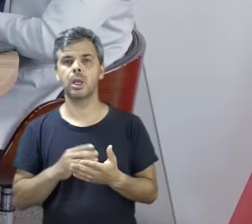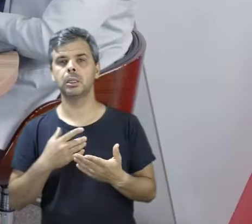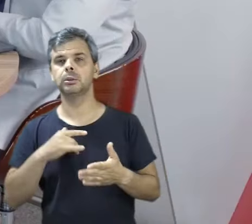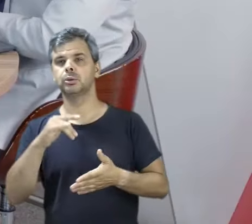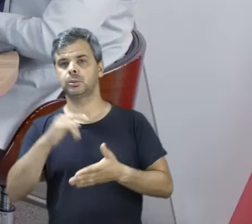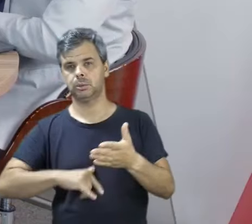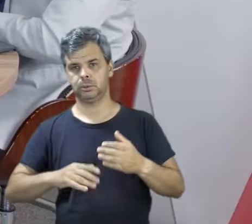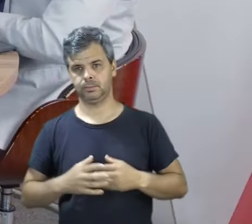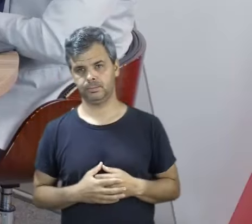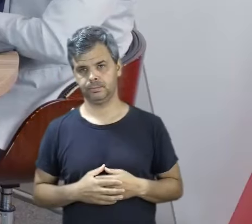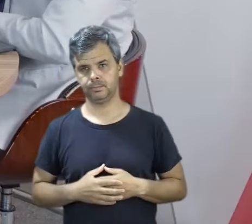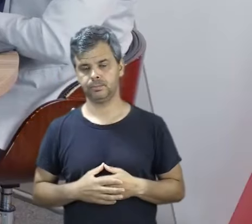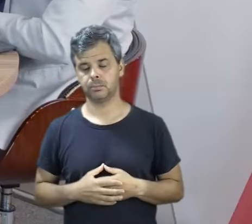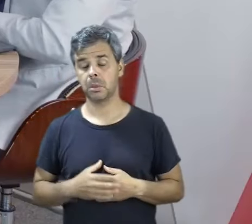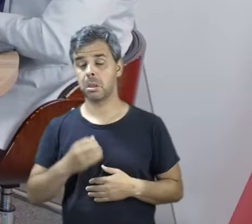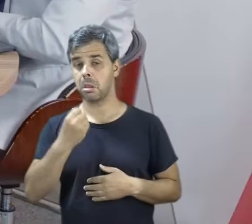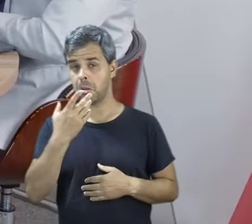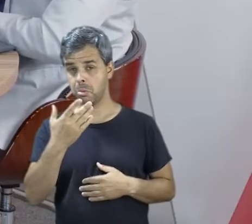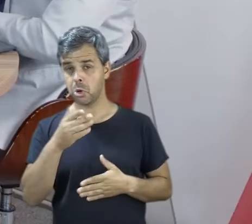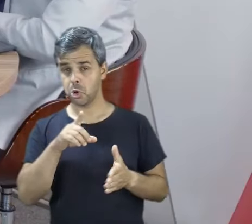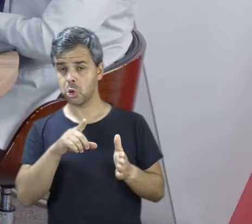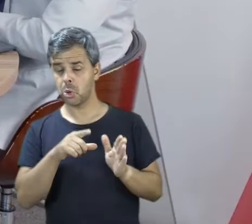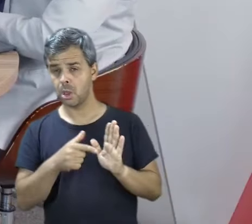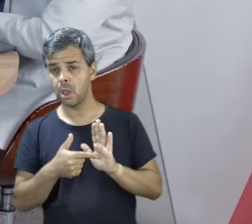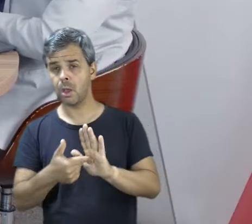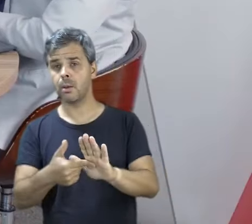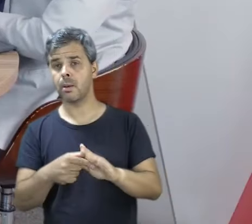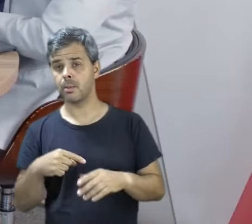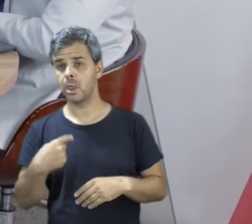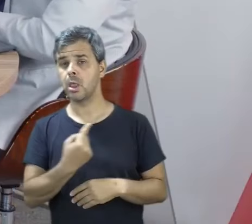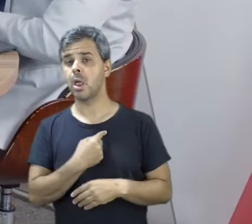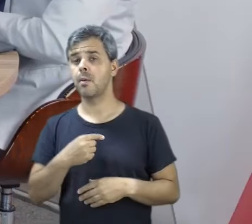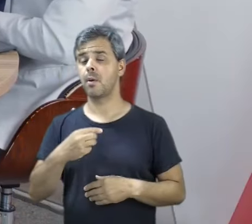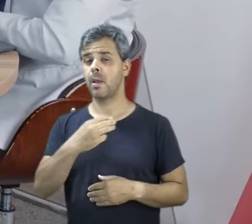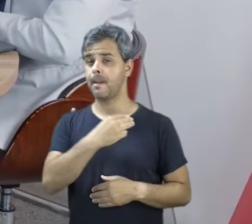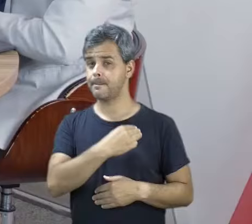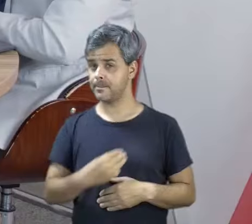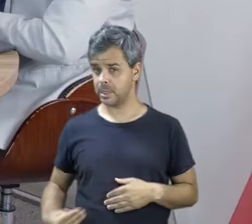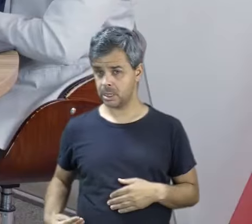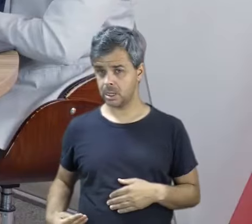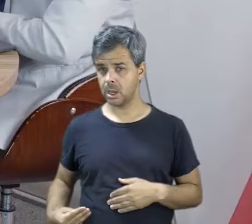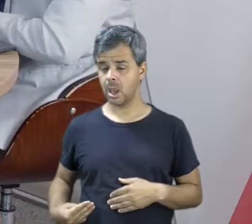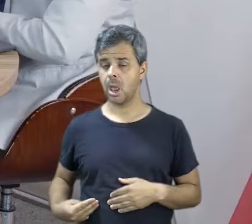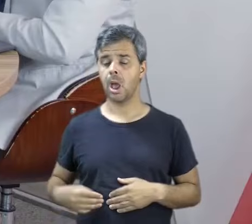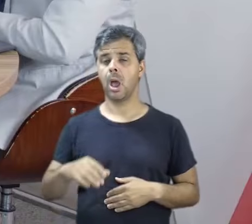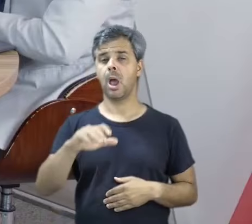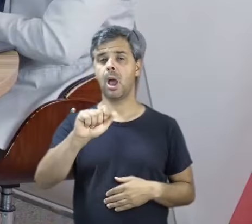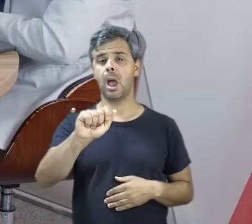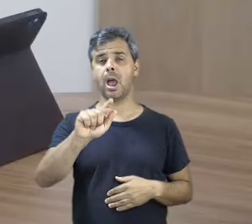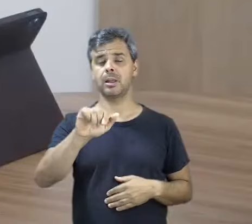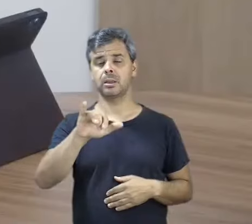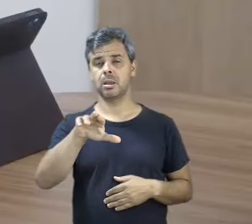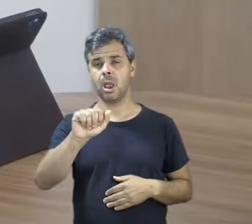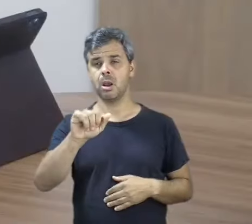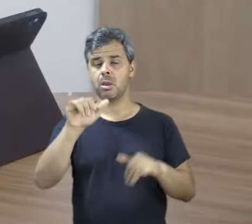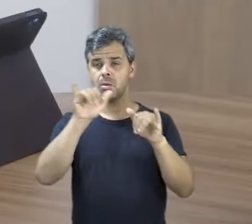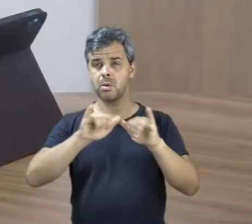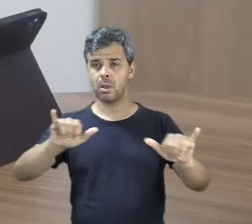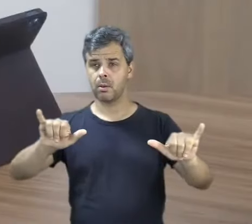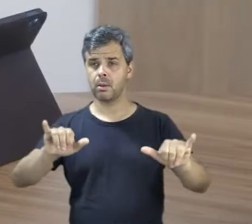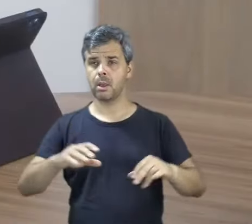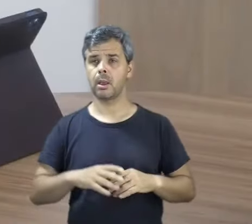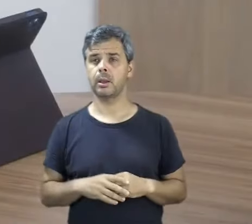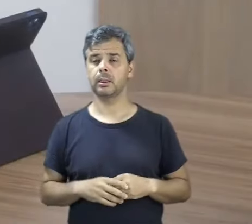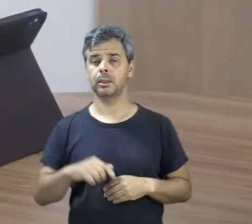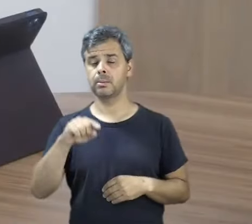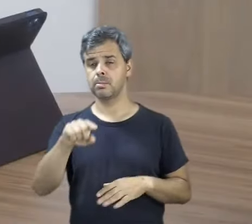titulações? Bom que você já começou citando que foi a nossa ministra que trouxe, né, algumas informações. O que eu acho que é importante a gente